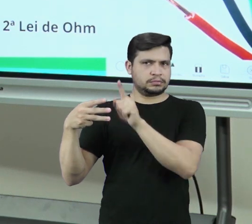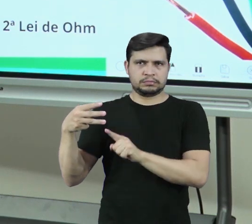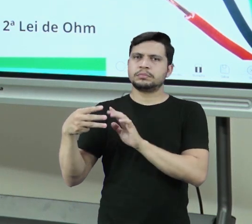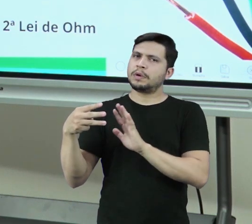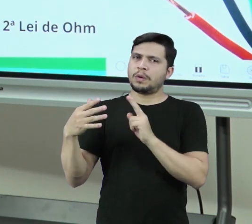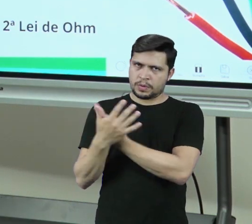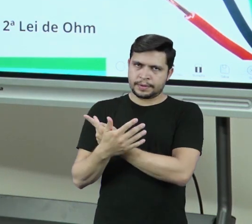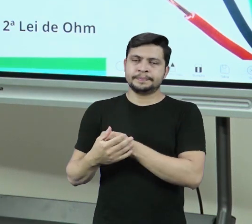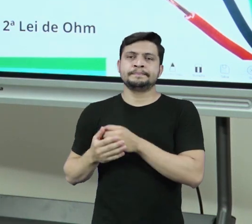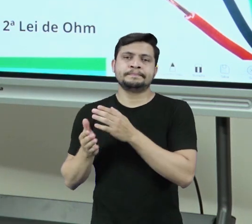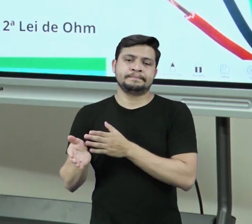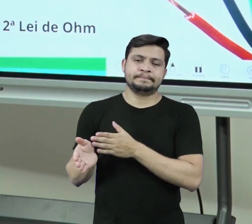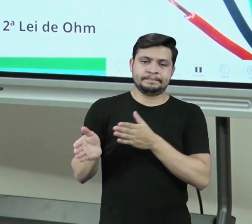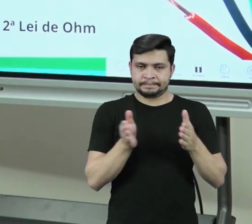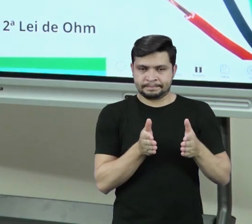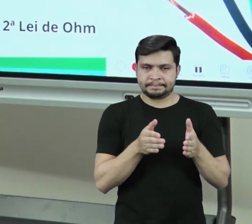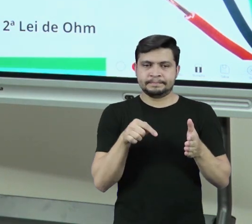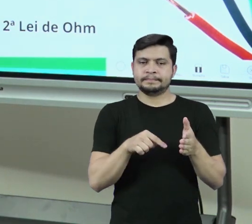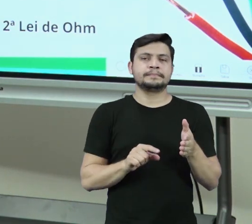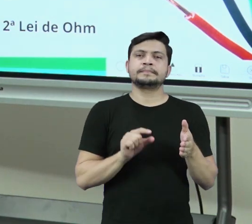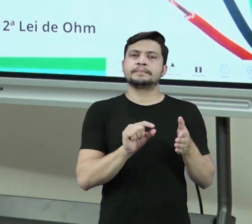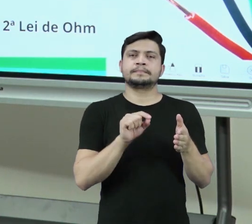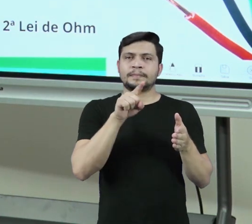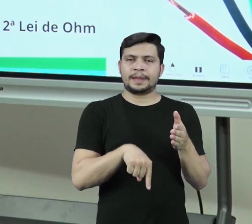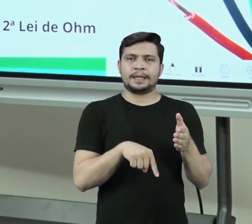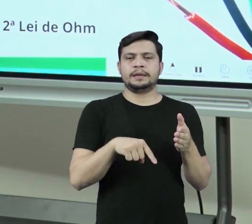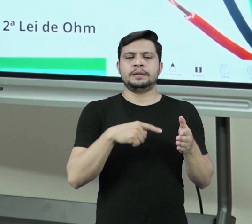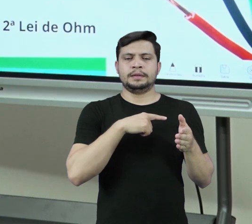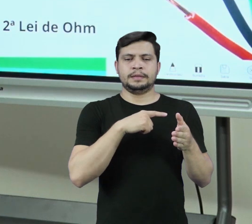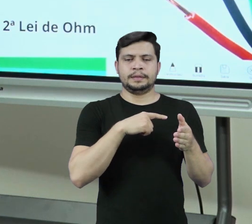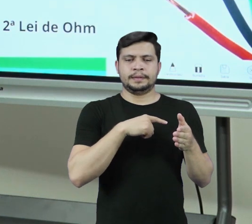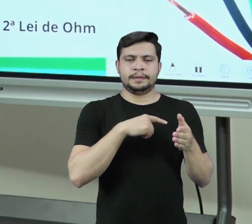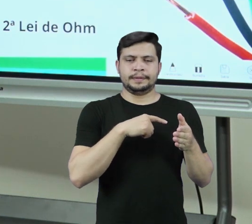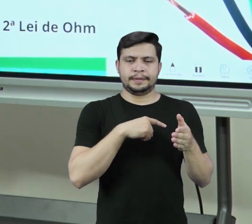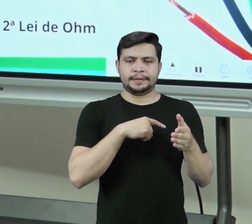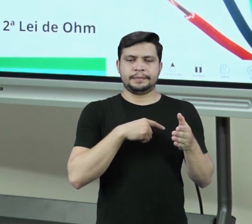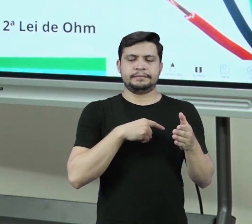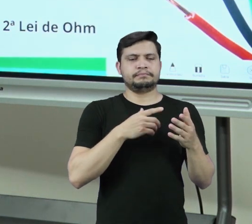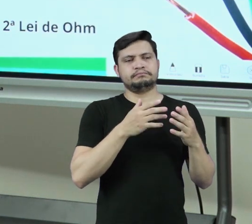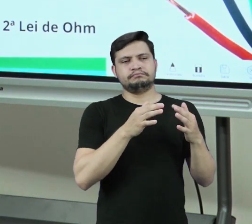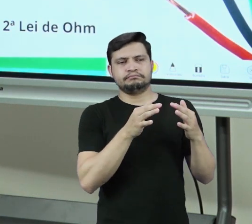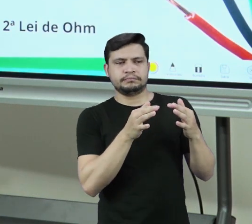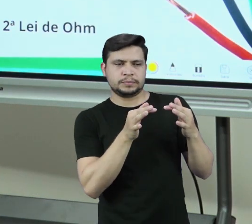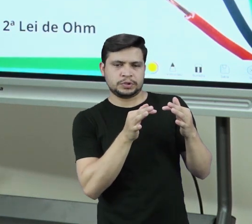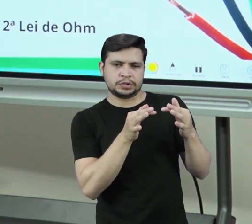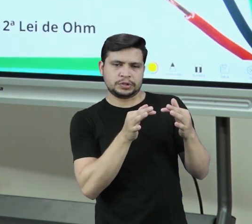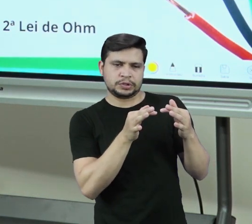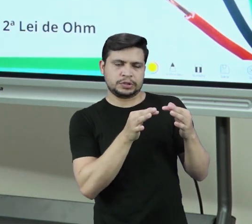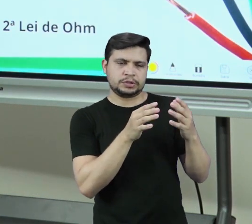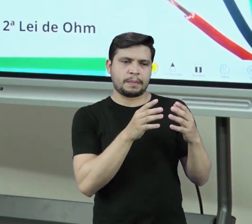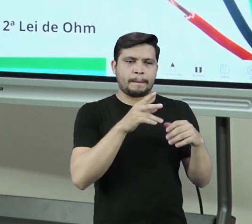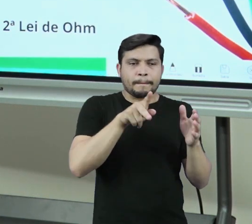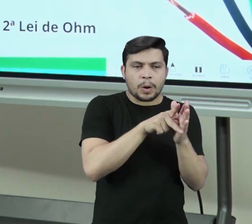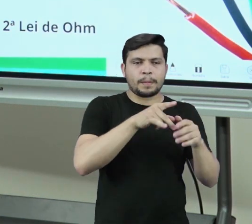outra situação seria uma conexão direta entre a relação geométrica do condutor, no caso do